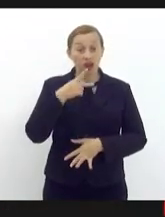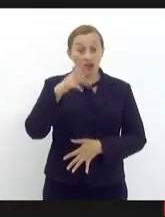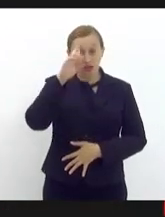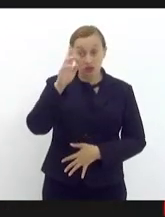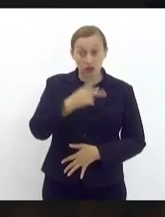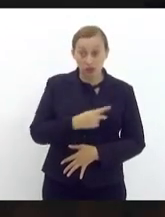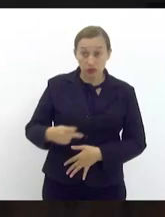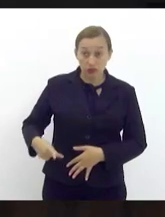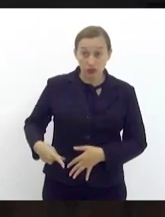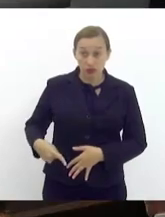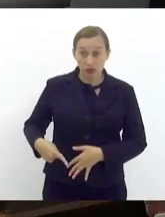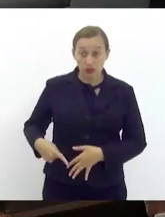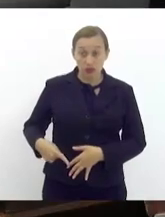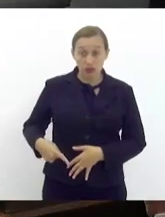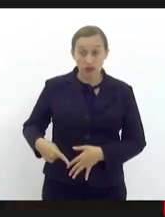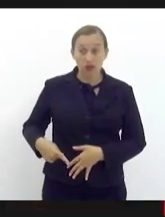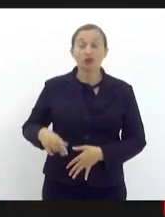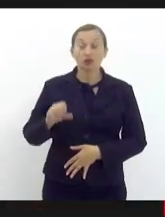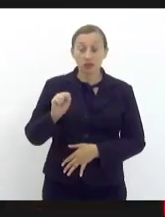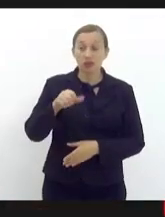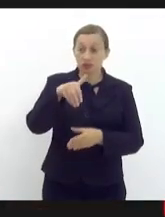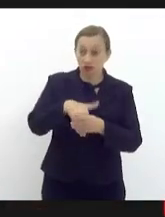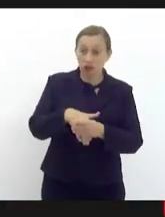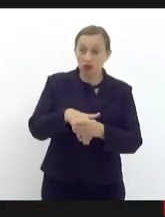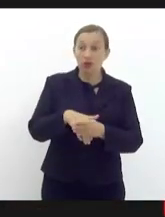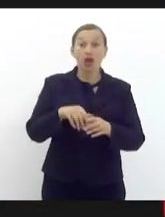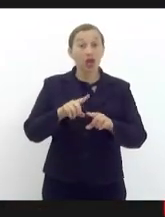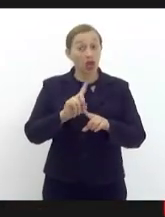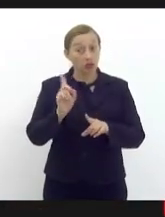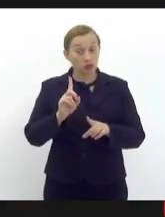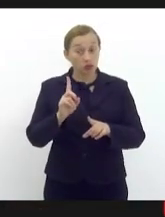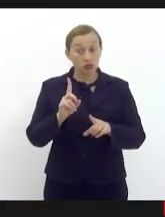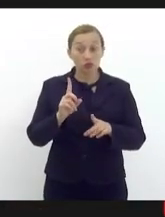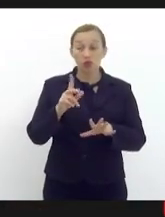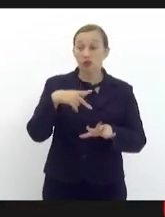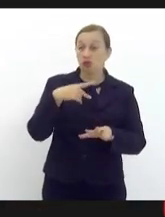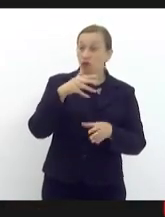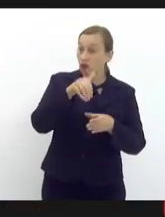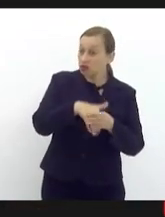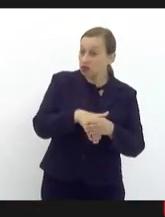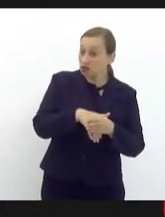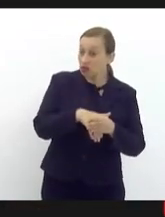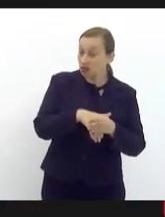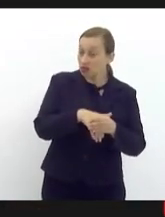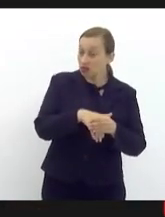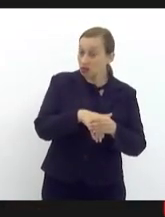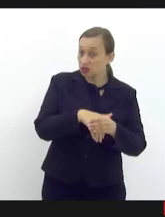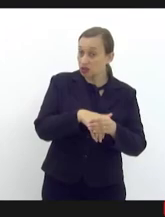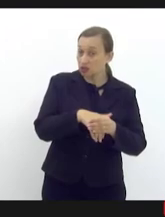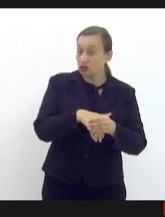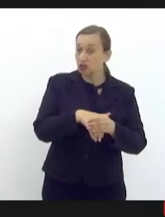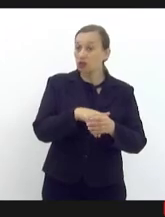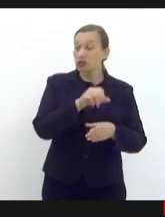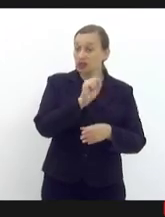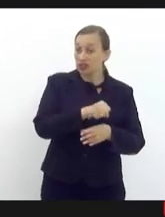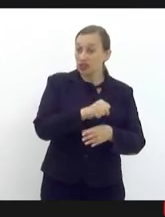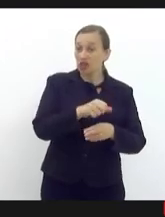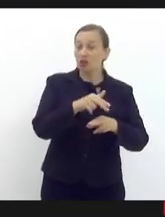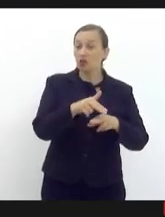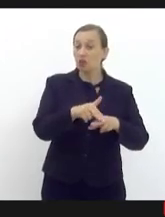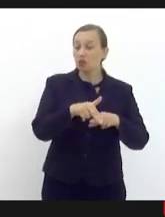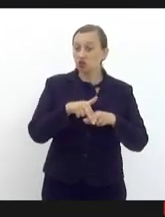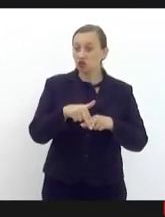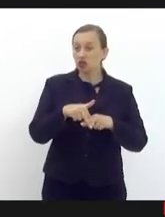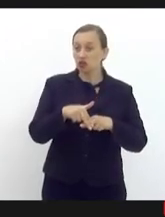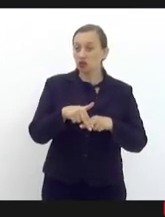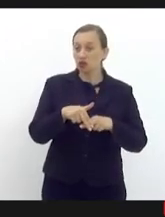presidente. Favorável? Favorável. Tá. Mas eu não estou votando favorável por indicação do governo, não. Porque o governo só procura